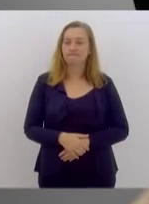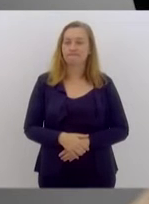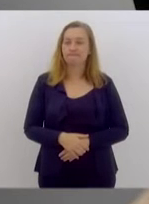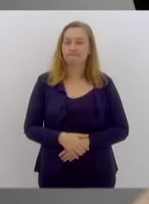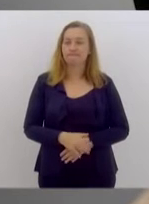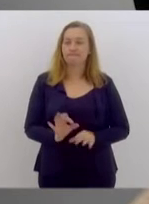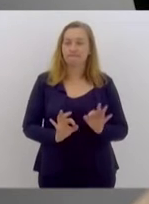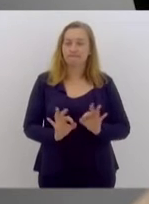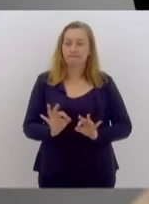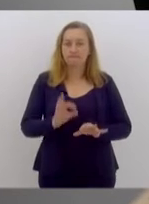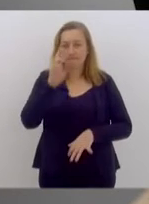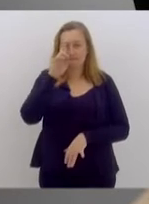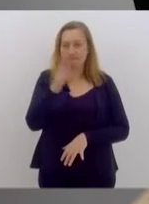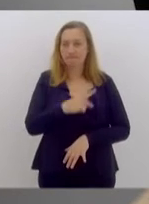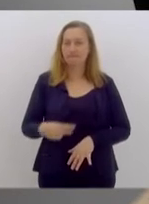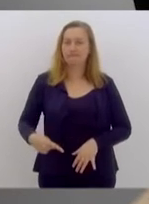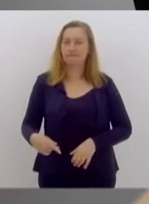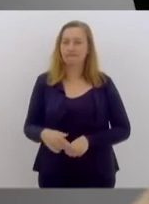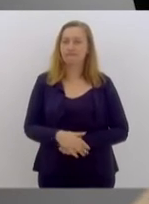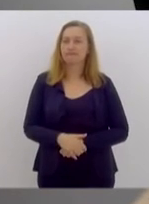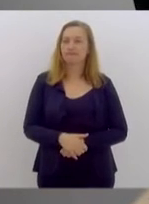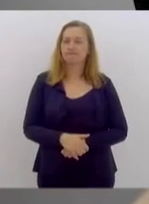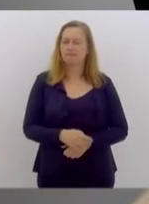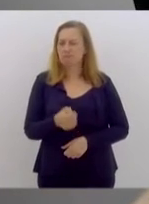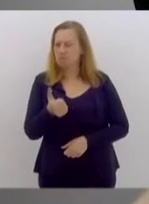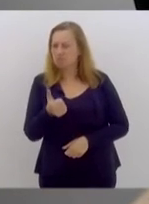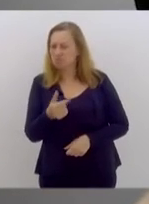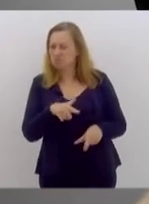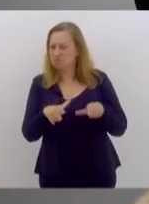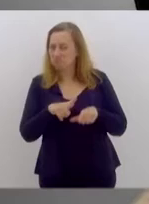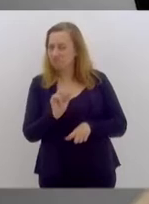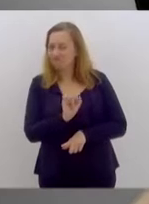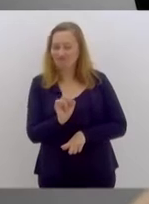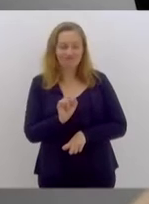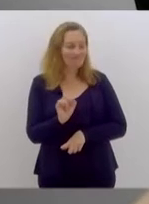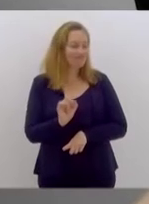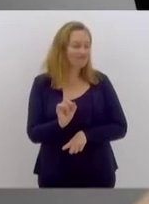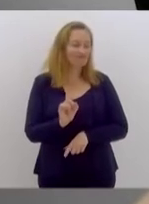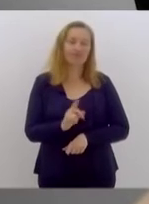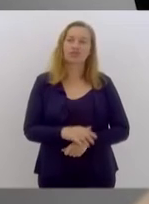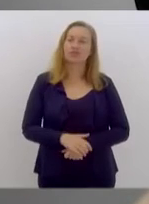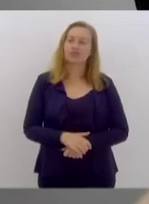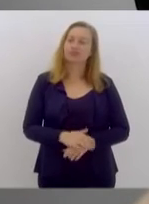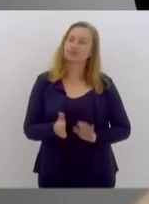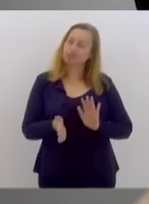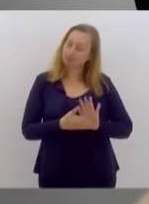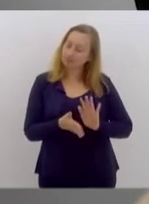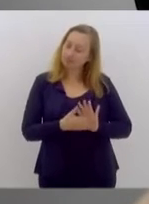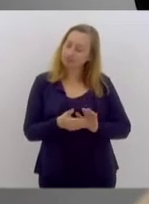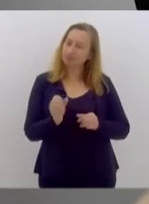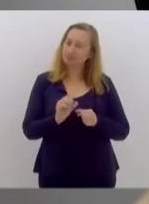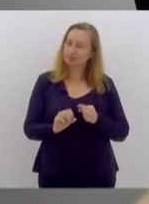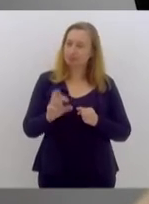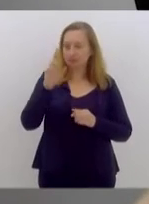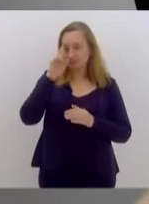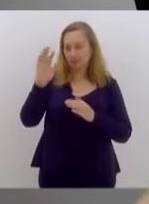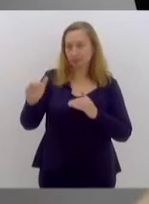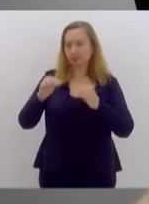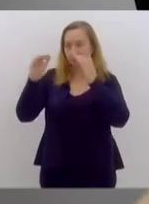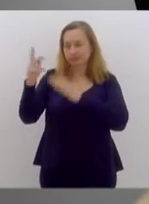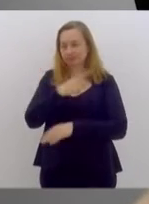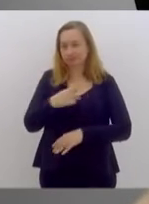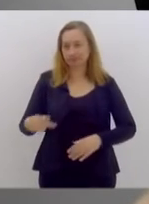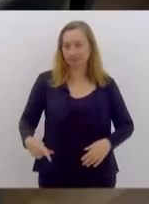Presente porque não foi pouco trabalho E aí queria fazer uma proposta a vossa excelência o